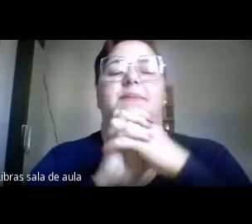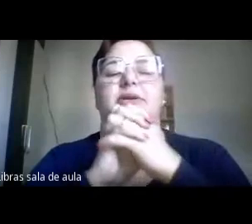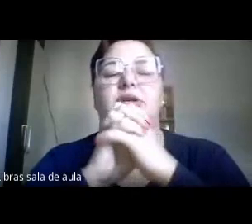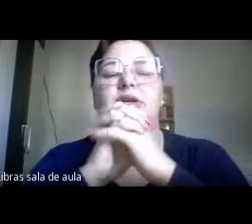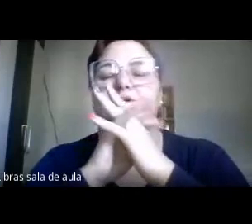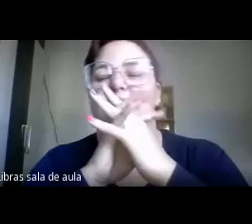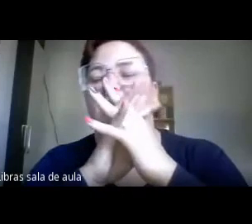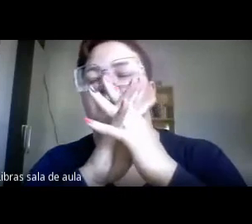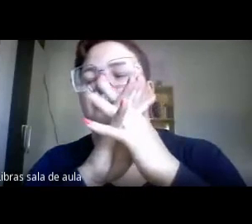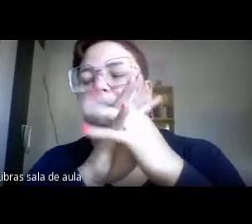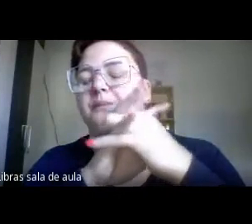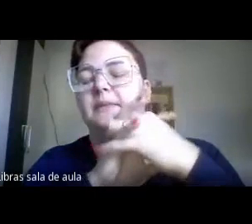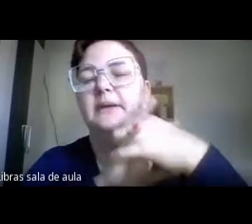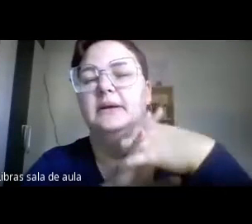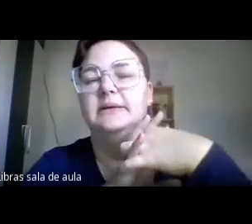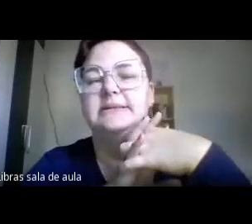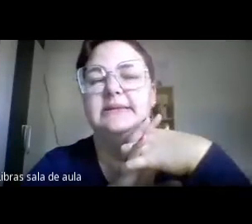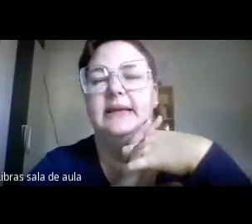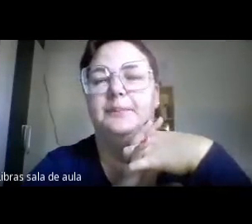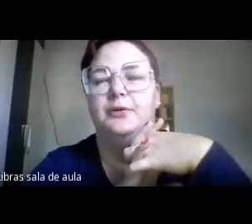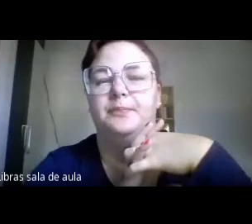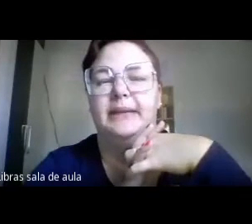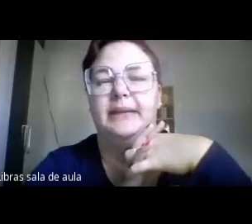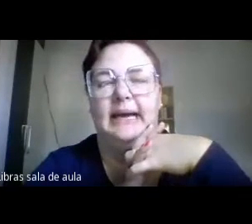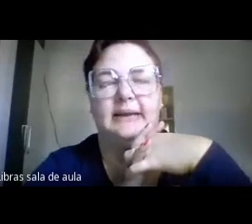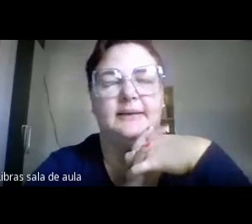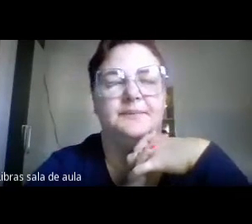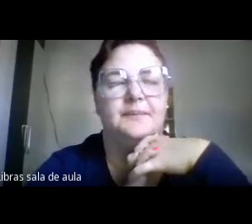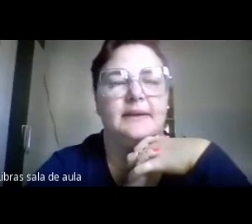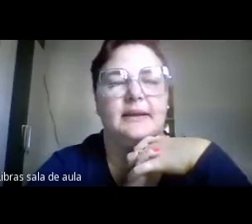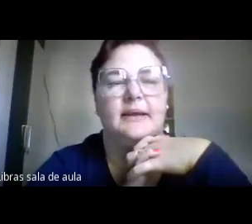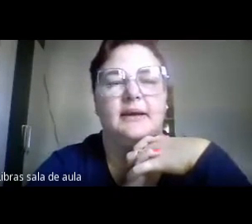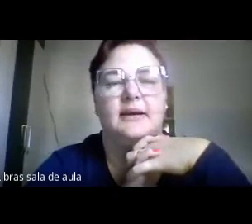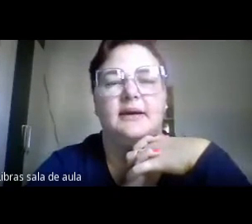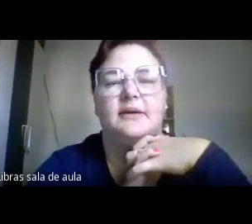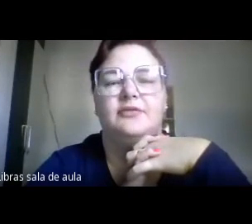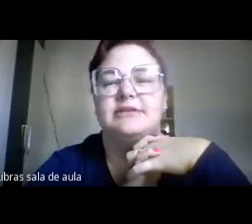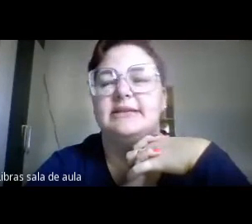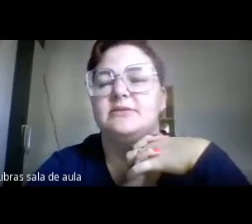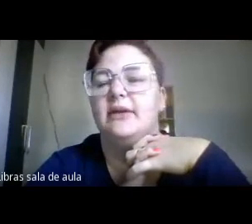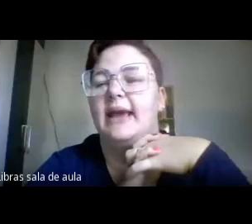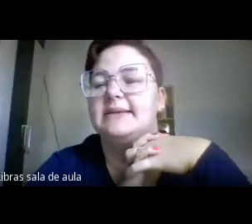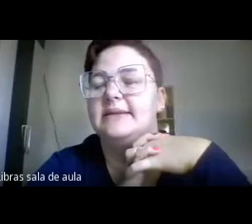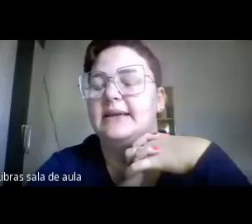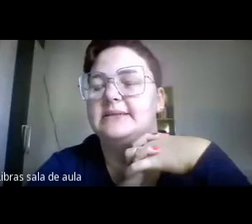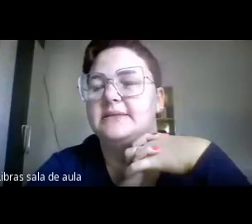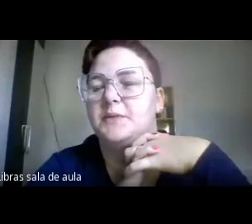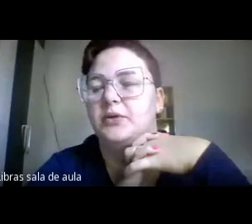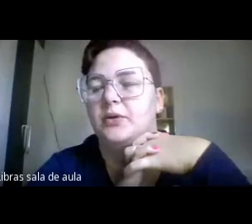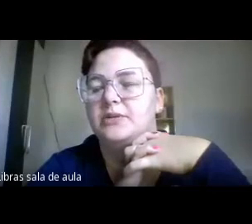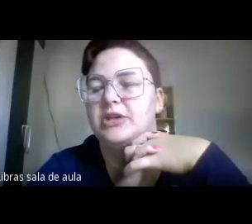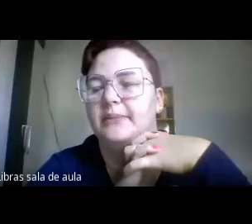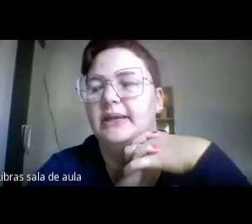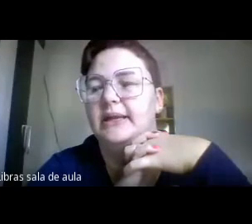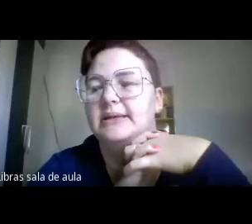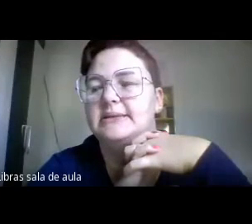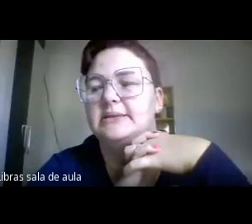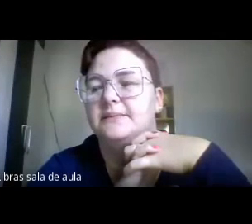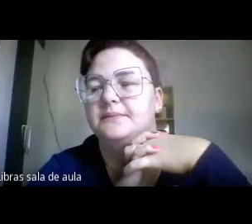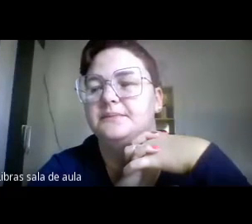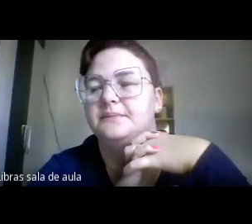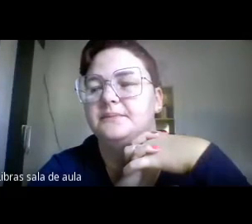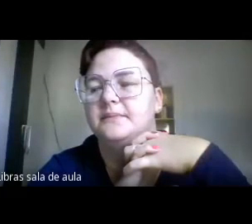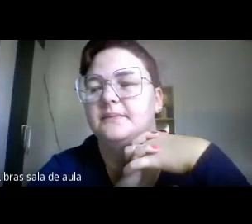Libras, para a gente se apropriar. Vocês conhecem esses pronomes já,